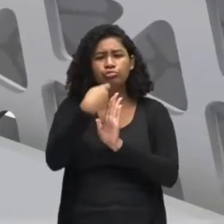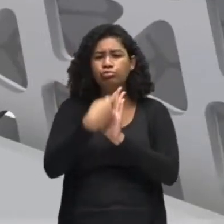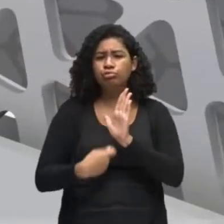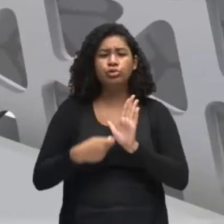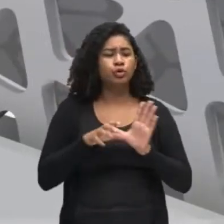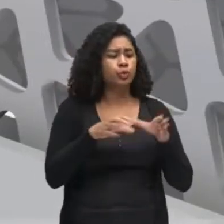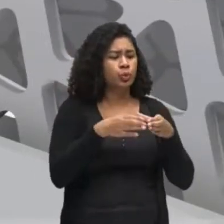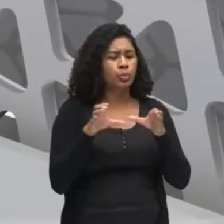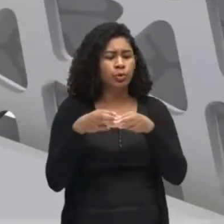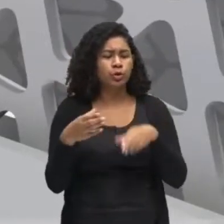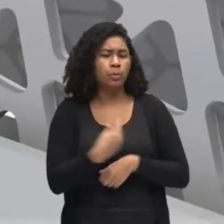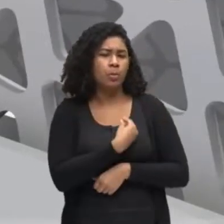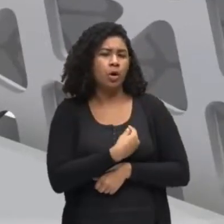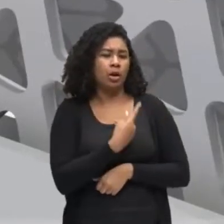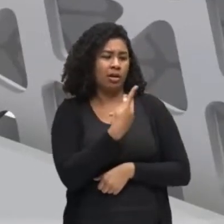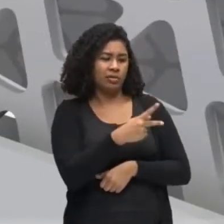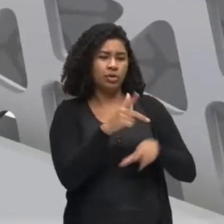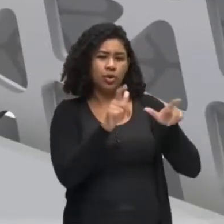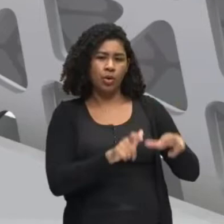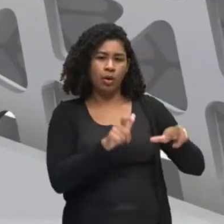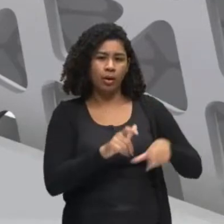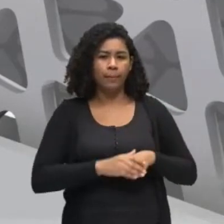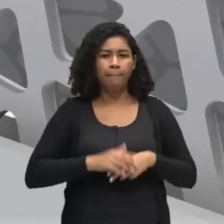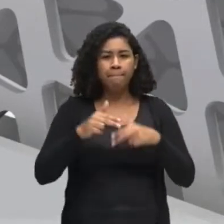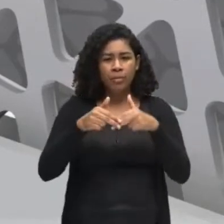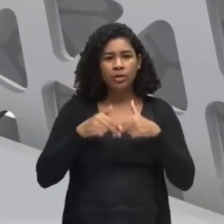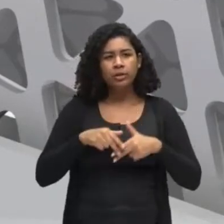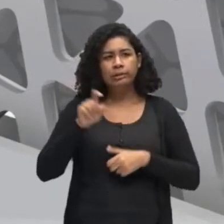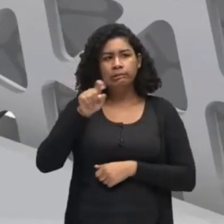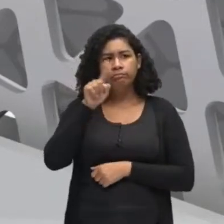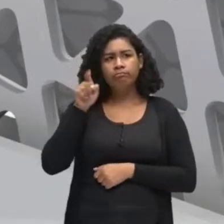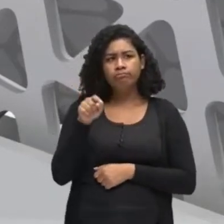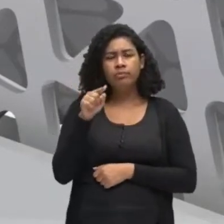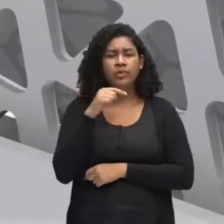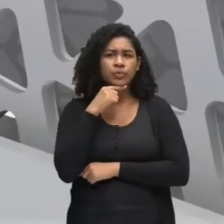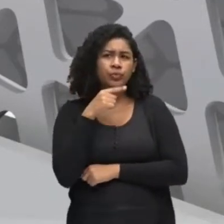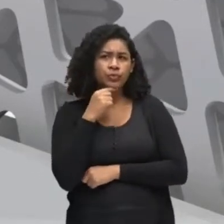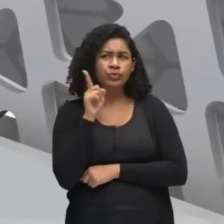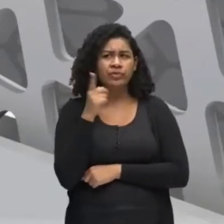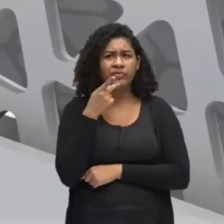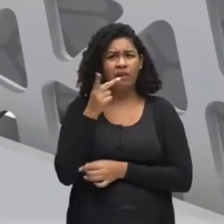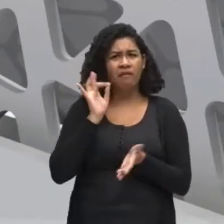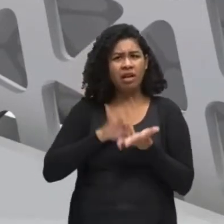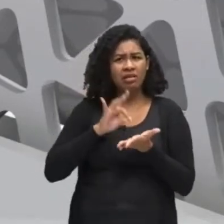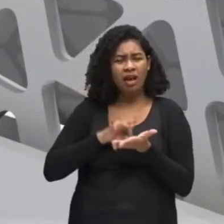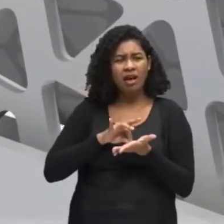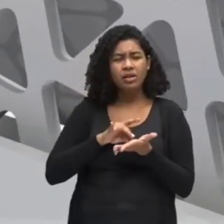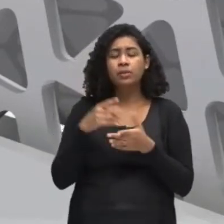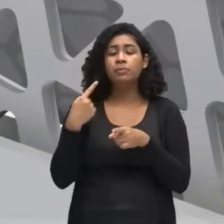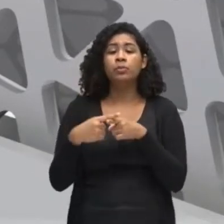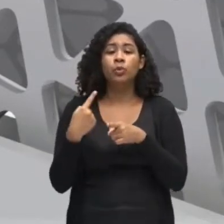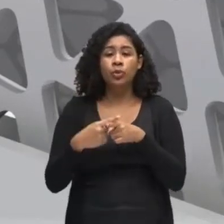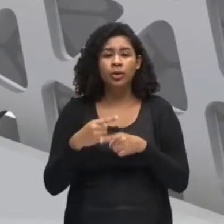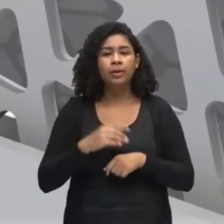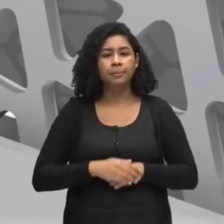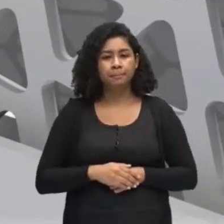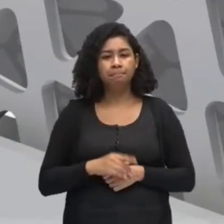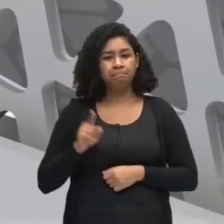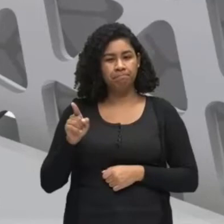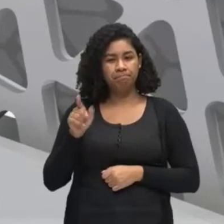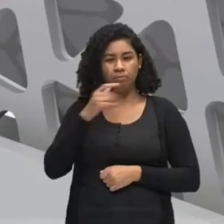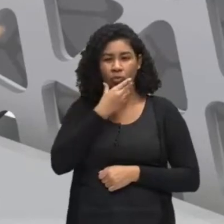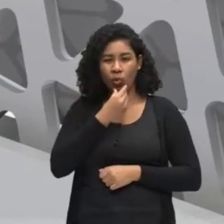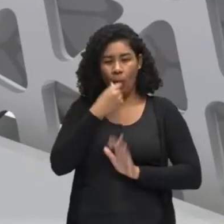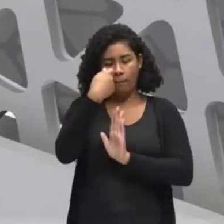local. Então, ficou-se ali aquela dúvida, será que ele fala é verdade? Por quê? Porque muitos dos relatos de Carvajal são